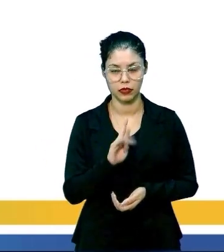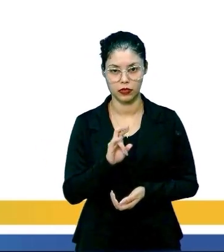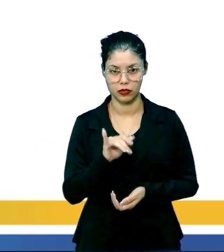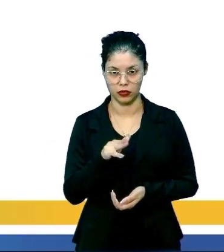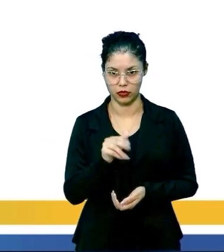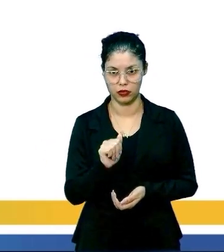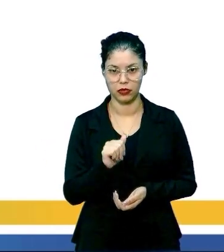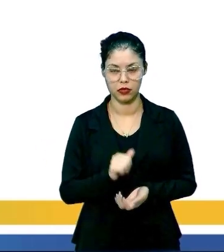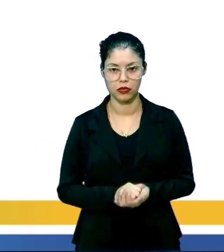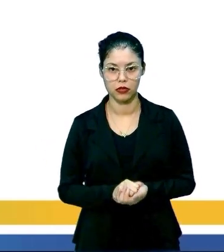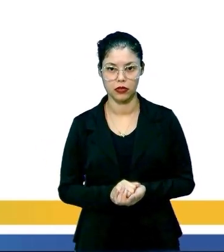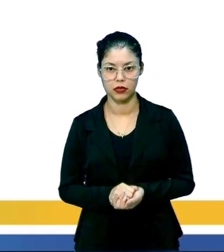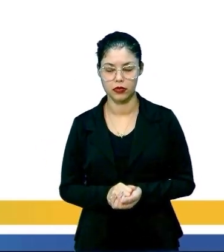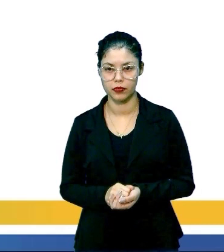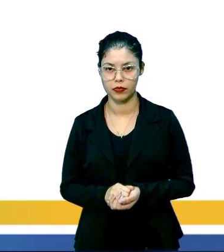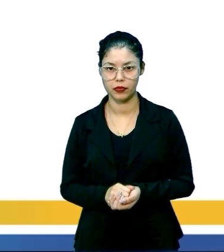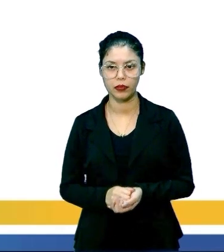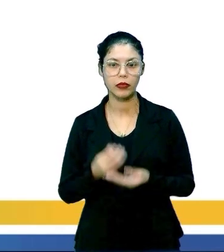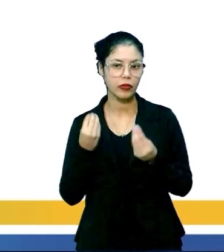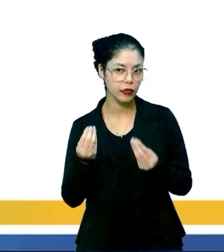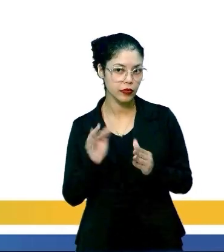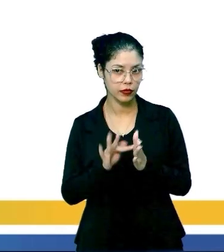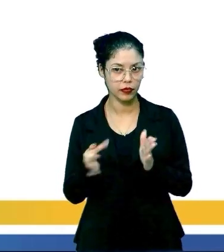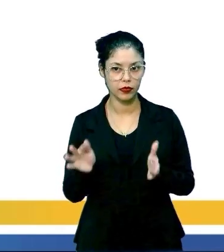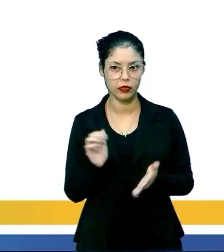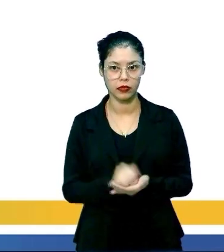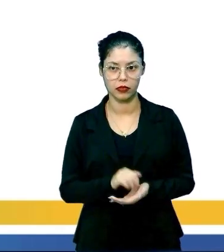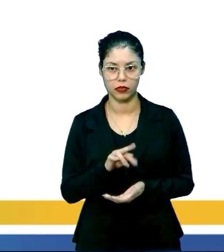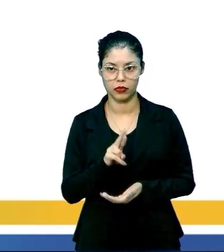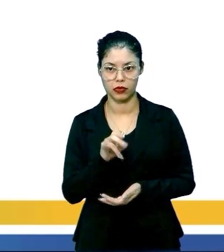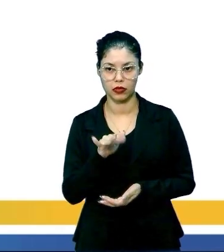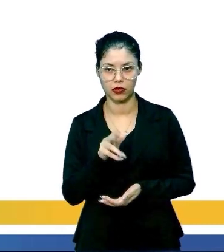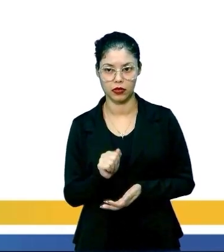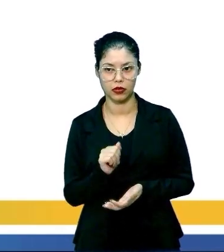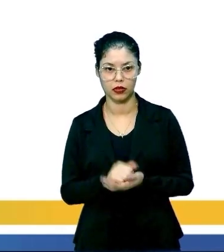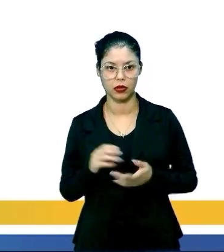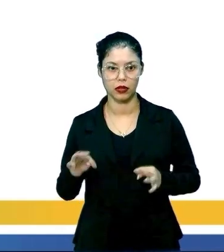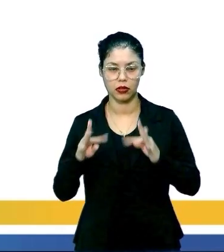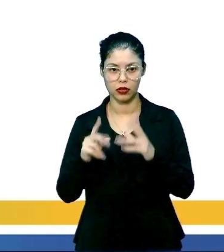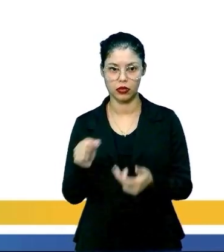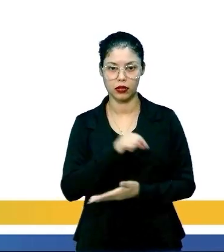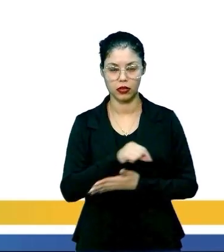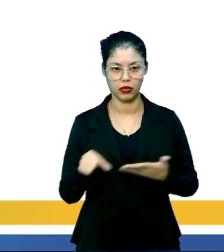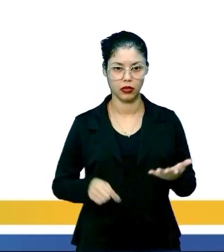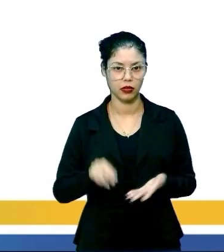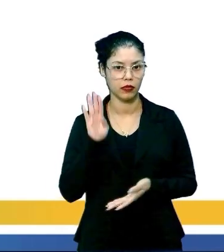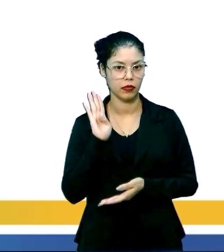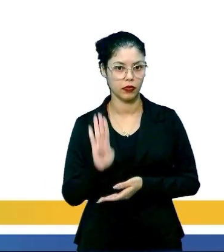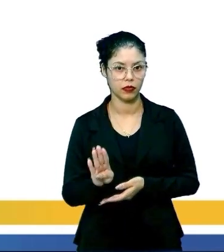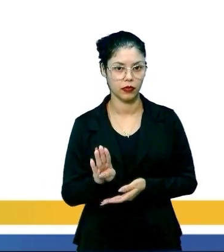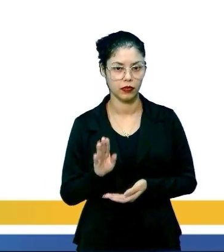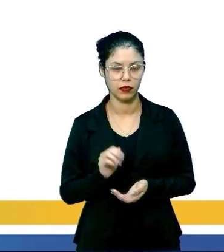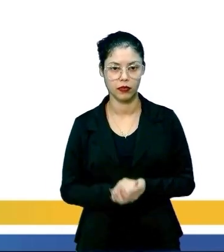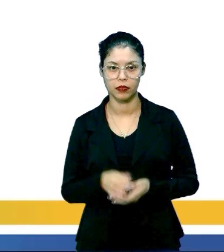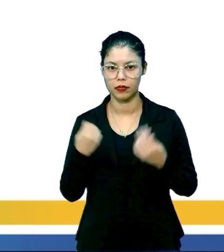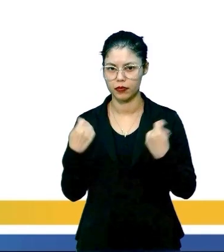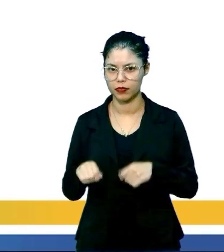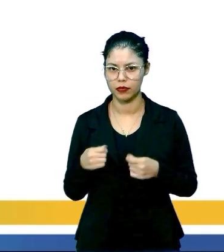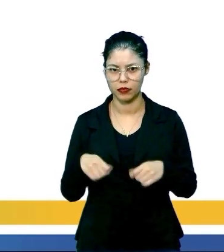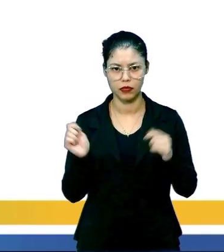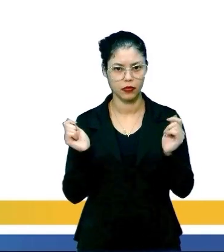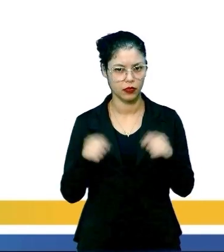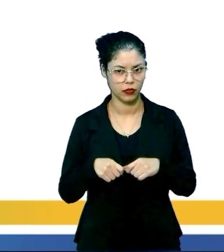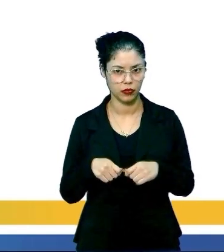ela é sobrejetora. Para que a função seja sobrejetora, todos os elementos de